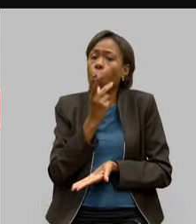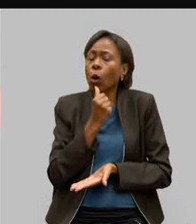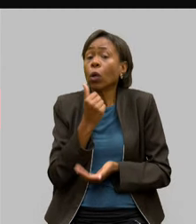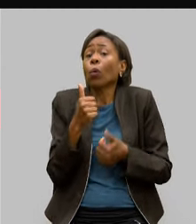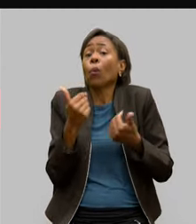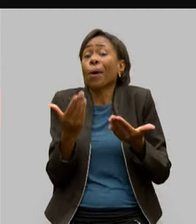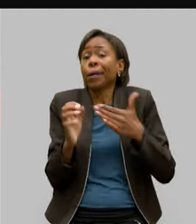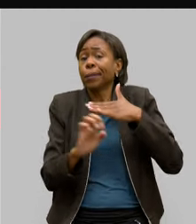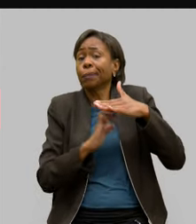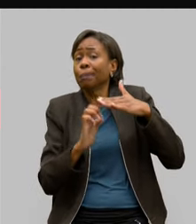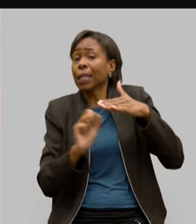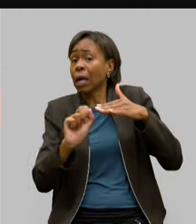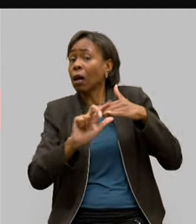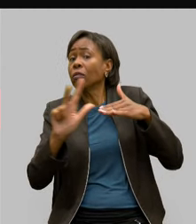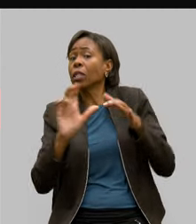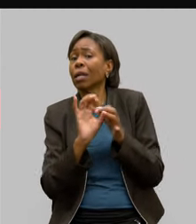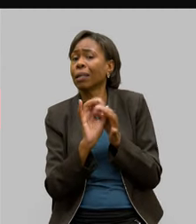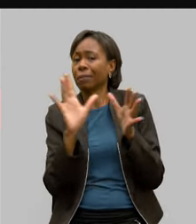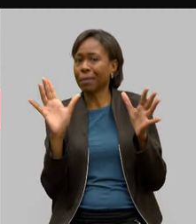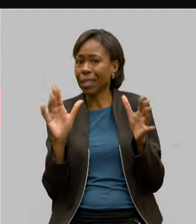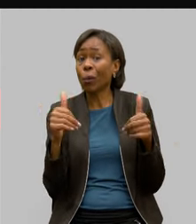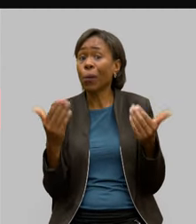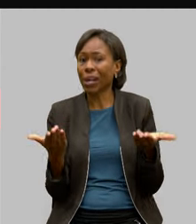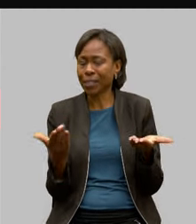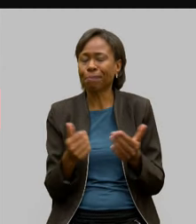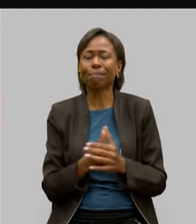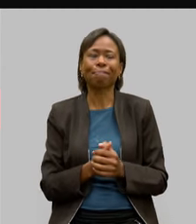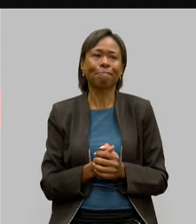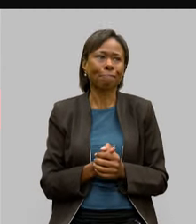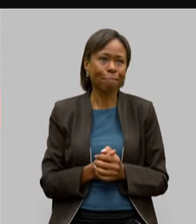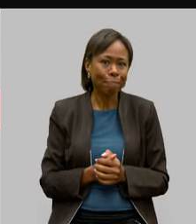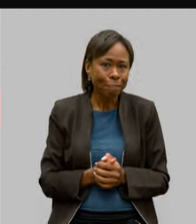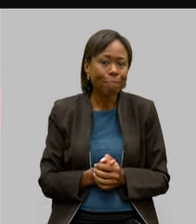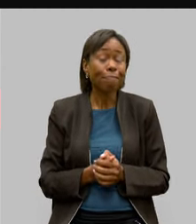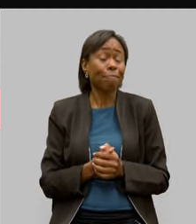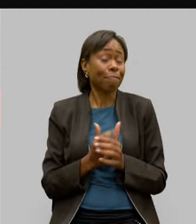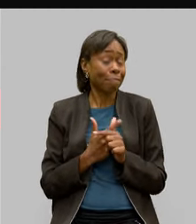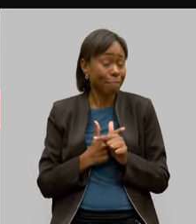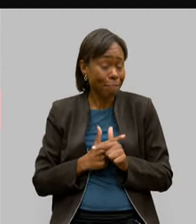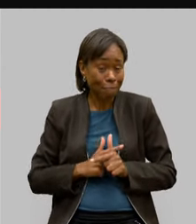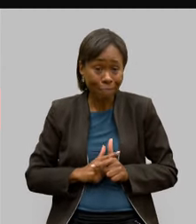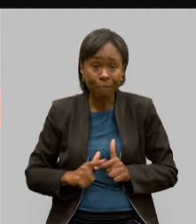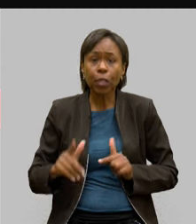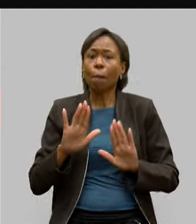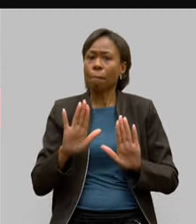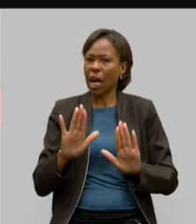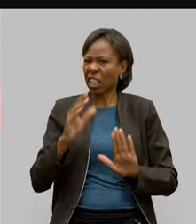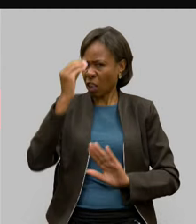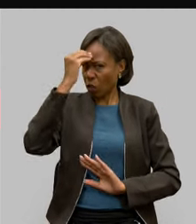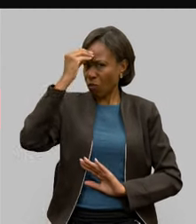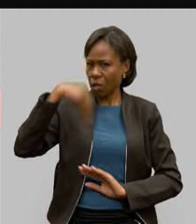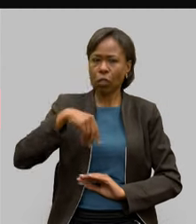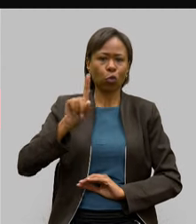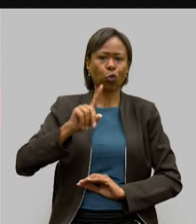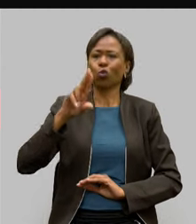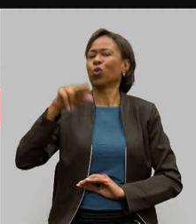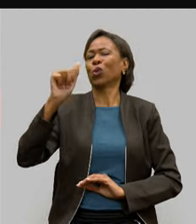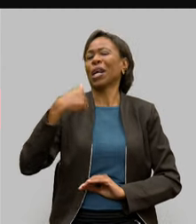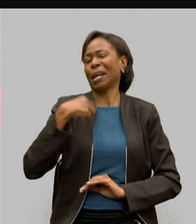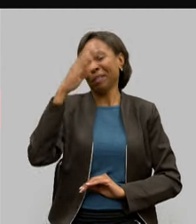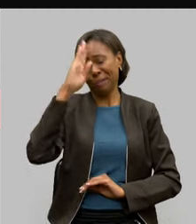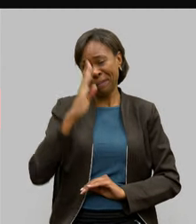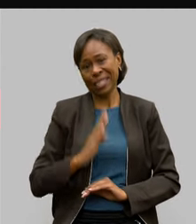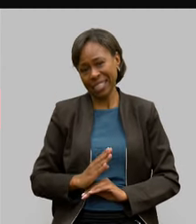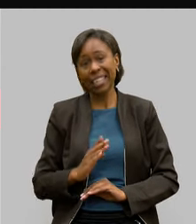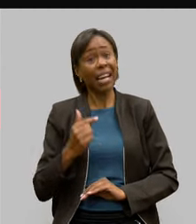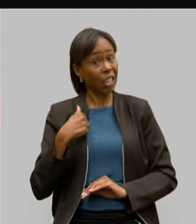importar sementes então cada vez complica mais mas eu sou brasileiro existo nunca inclusive saí até na